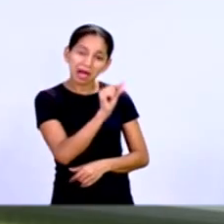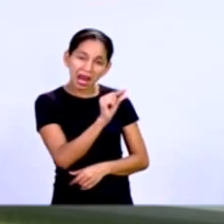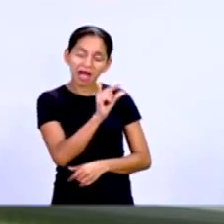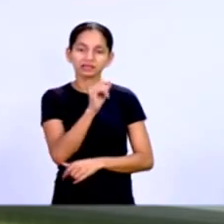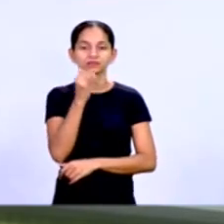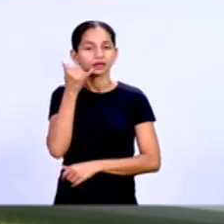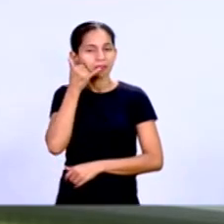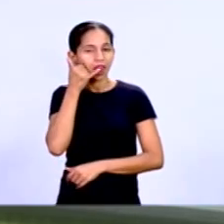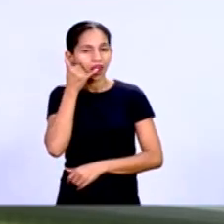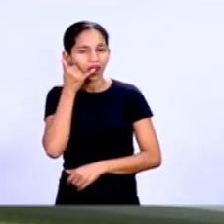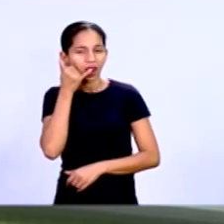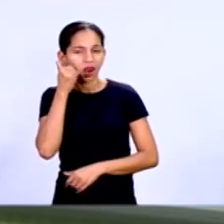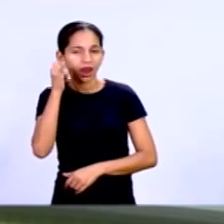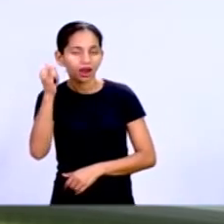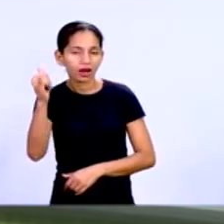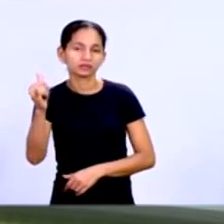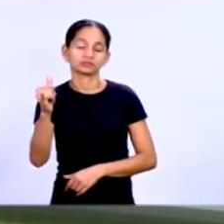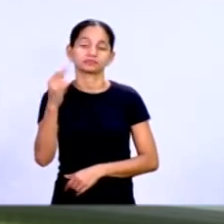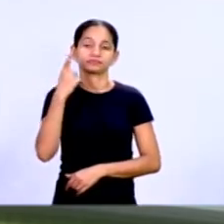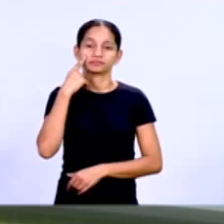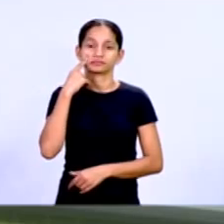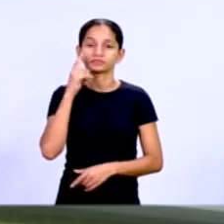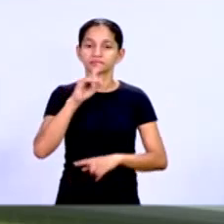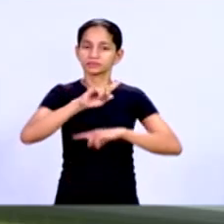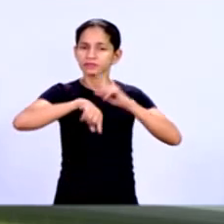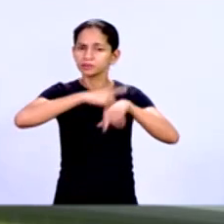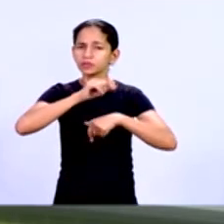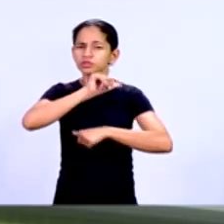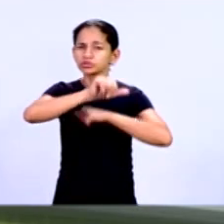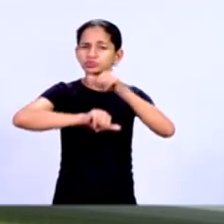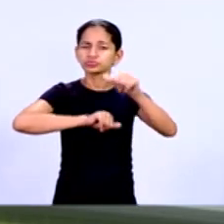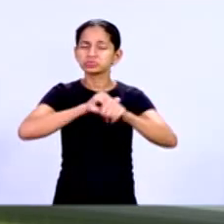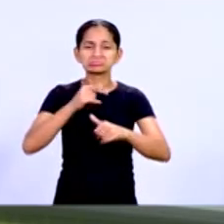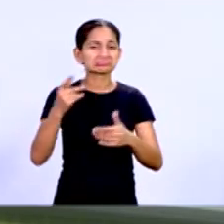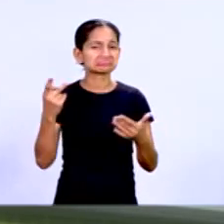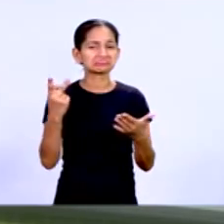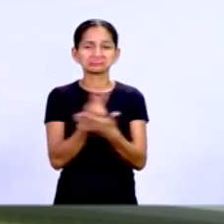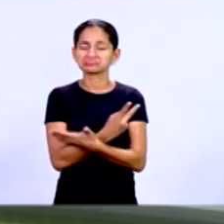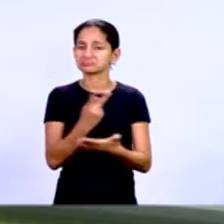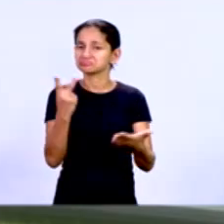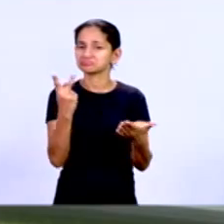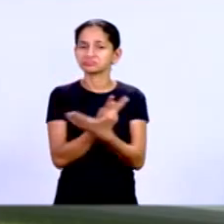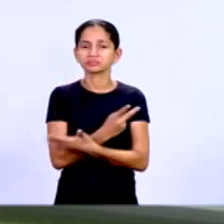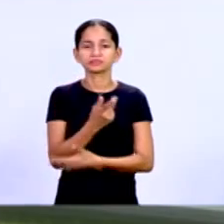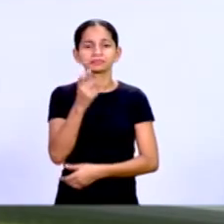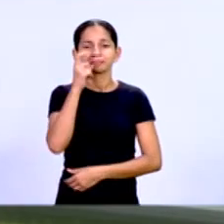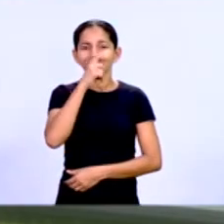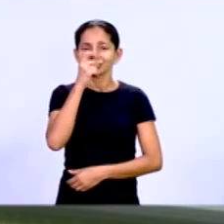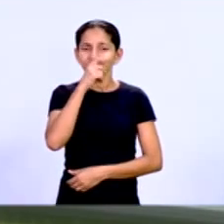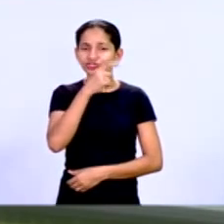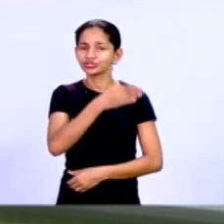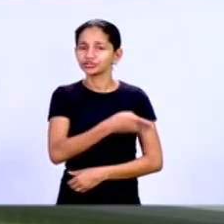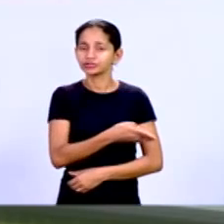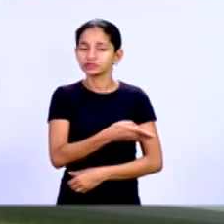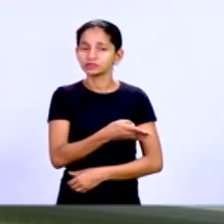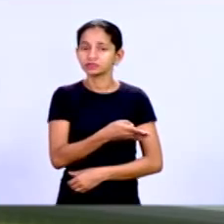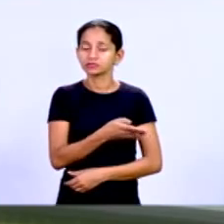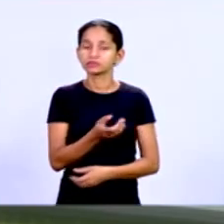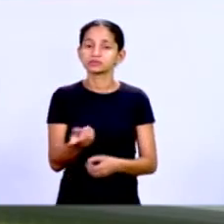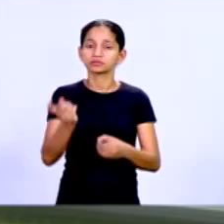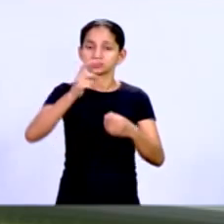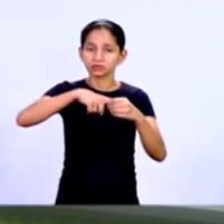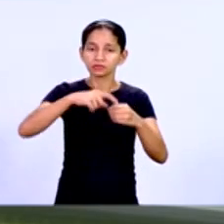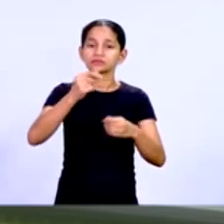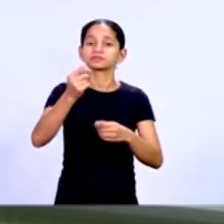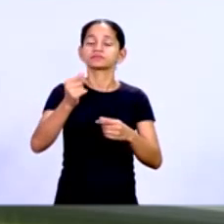No que ela ficou barata, depois vem a verdade. Não, nada disso foi verdadeiro, isso foi um boato falso. Aí as ações voltam